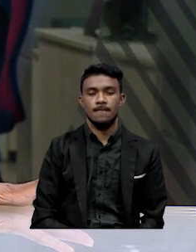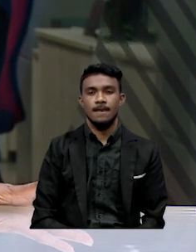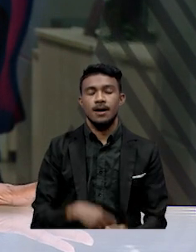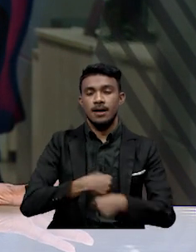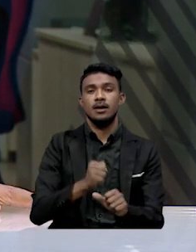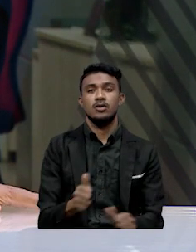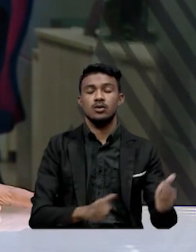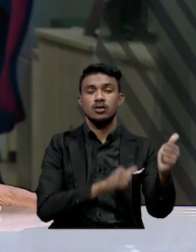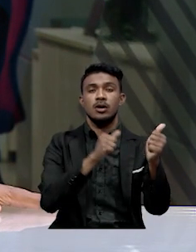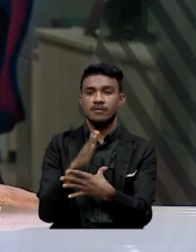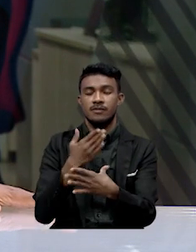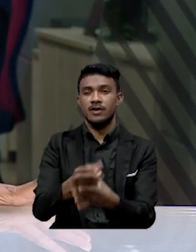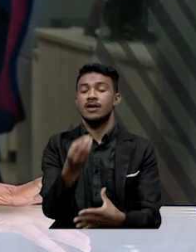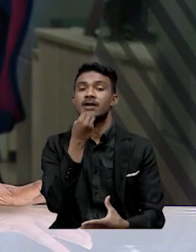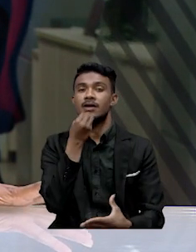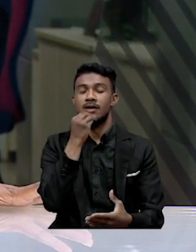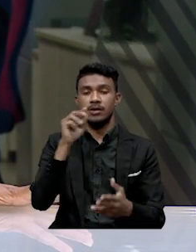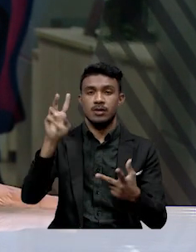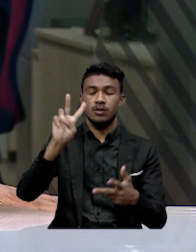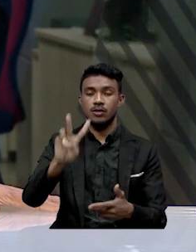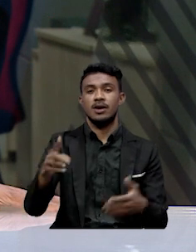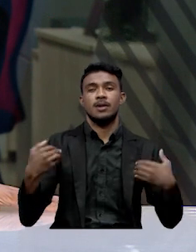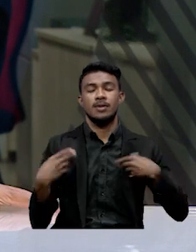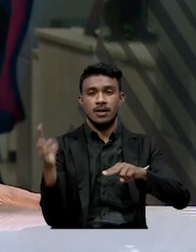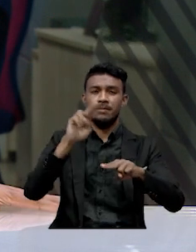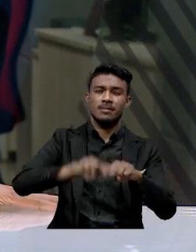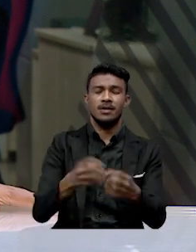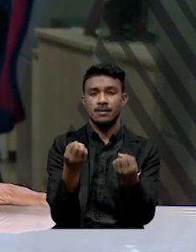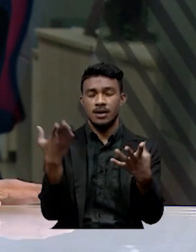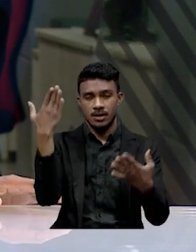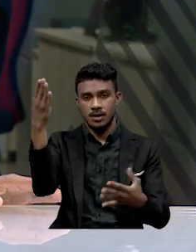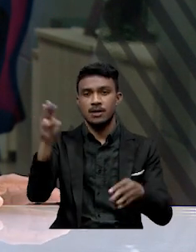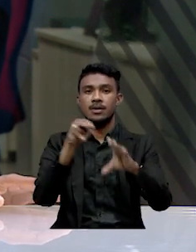implementação do programa Cesta Básica da Rua, se aumenta a inflação na casa e mercado.